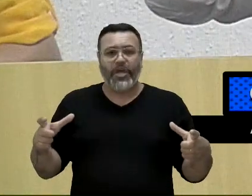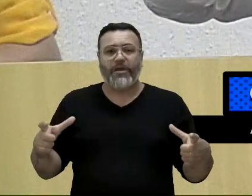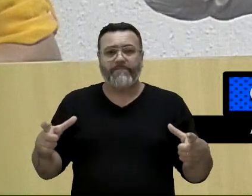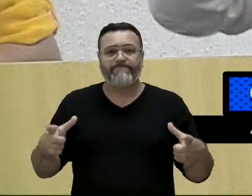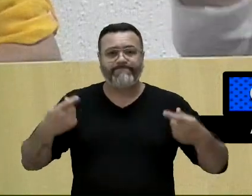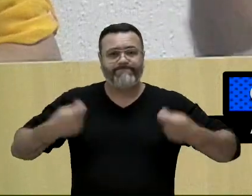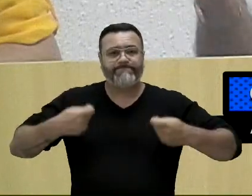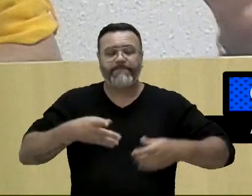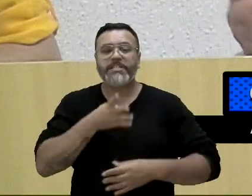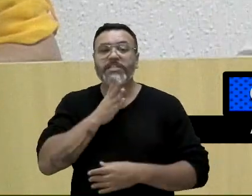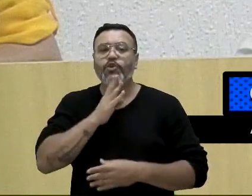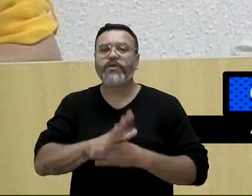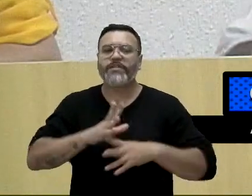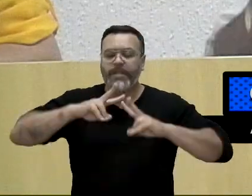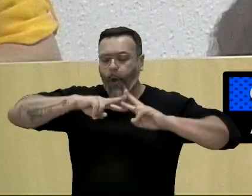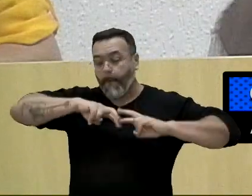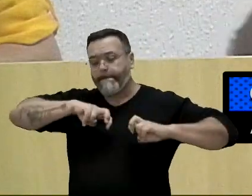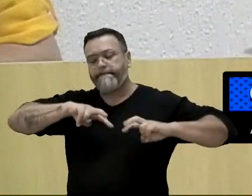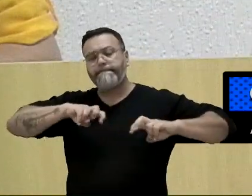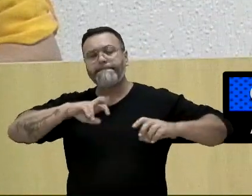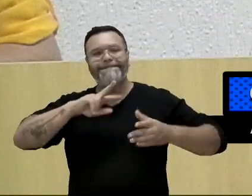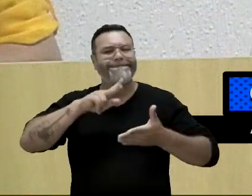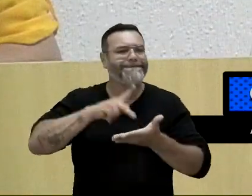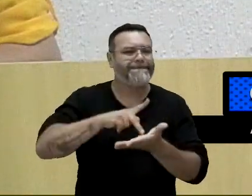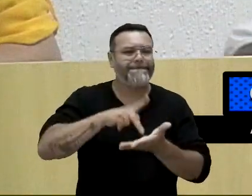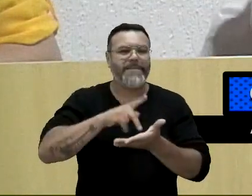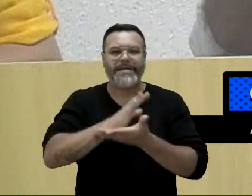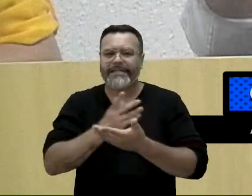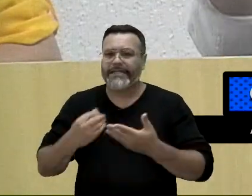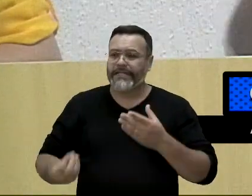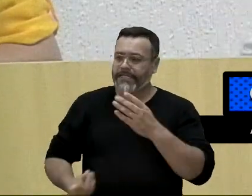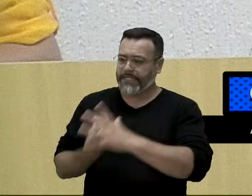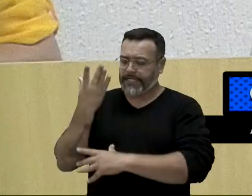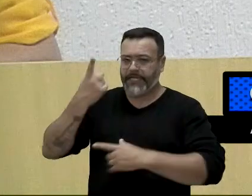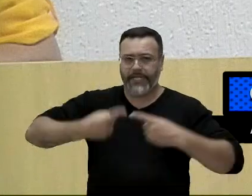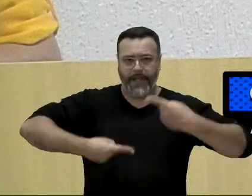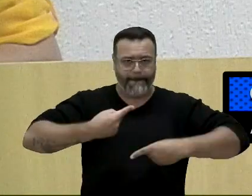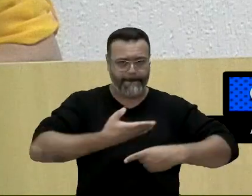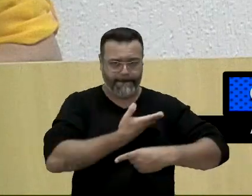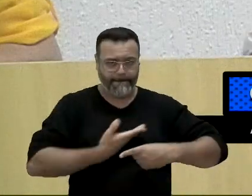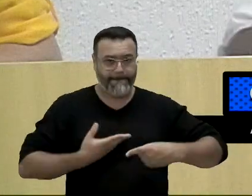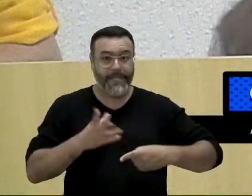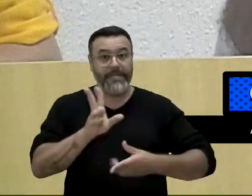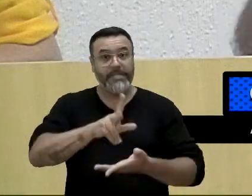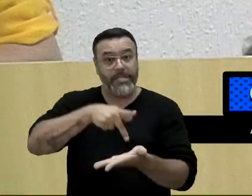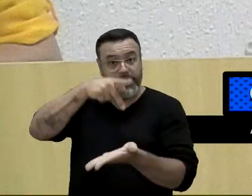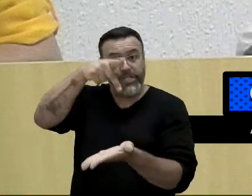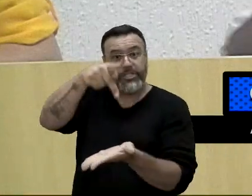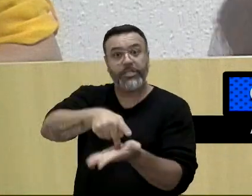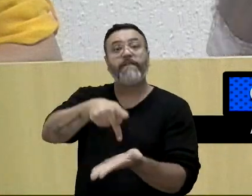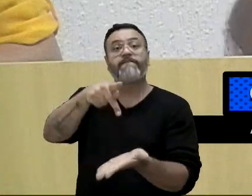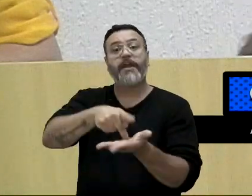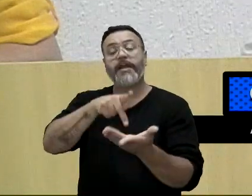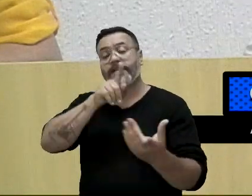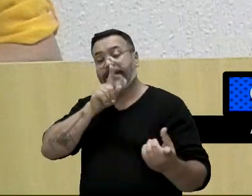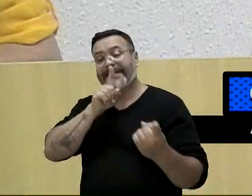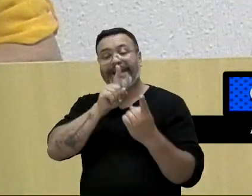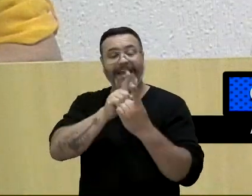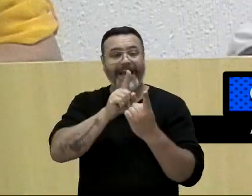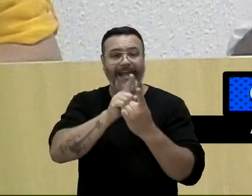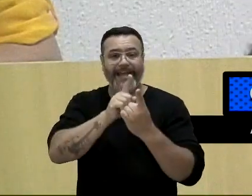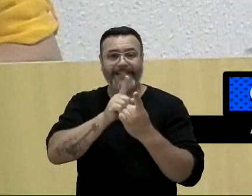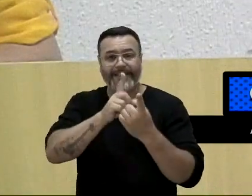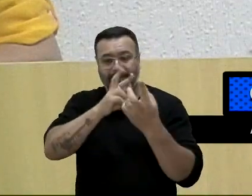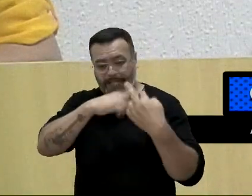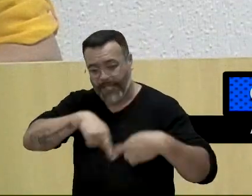tudo com profundidade e criar políticas públicas que realmente, tá, atenda, abrace